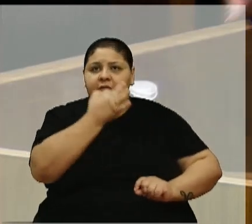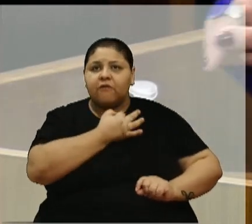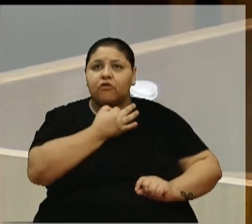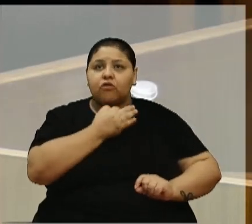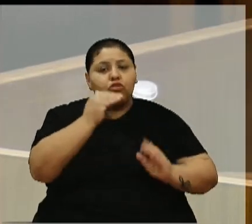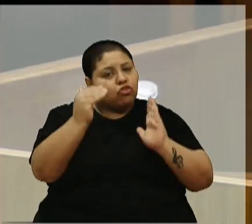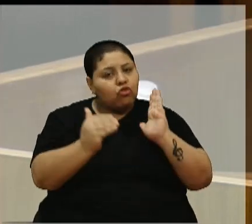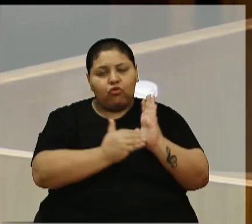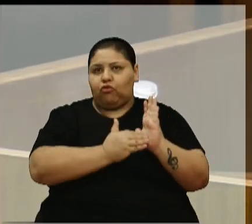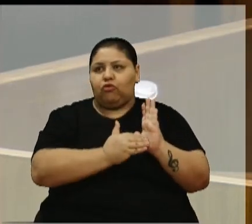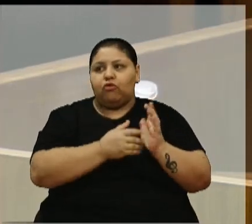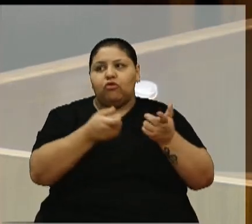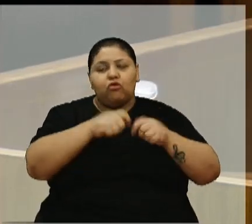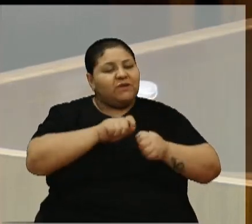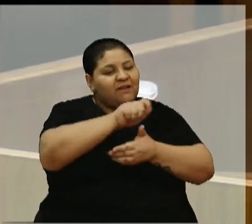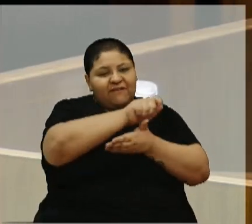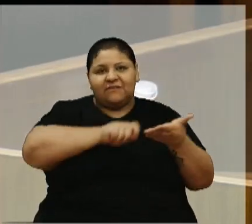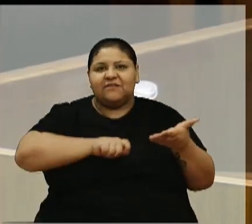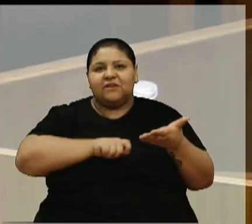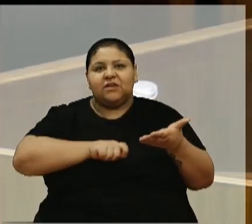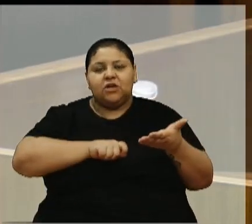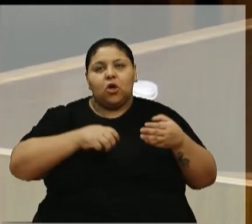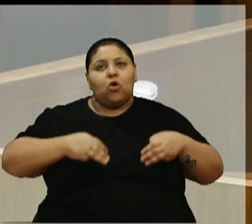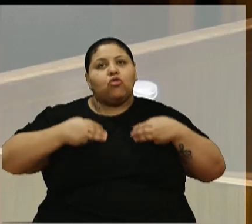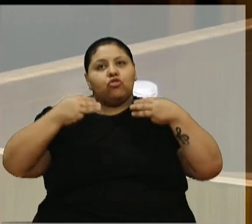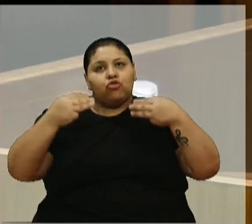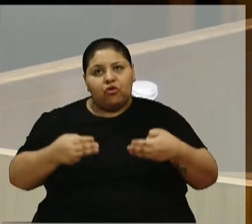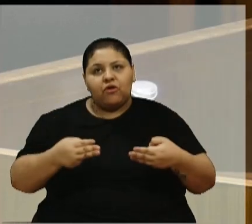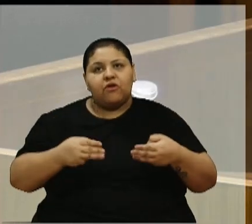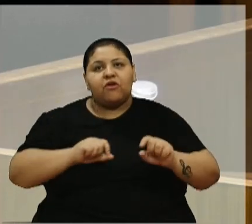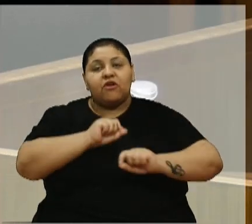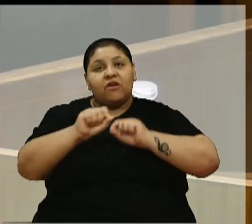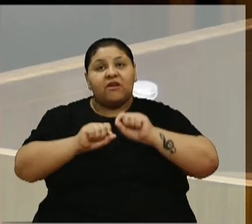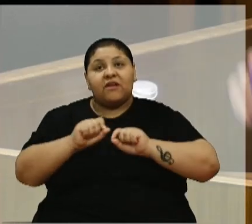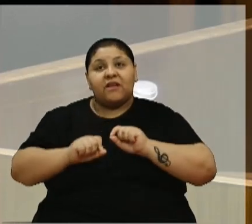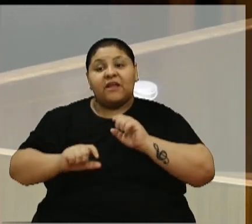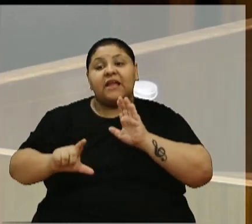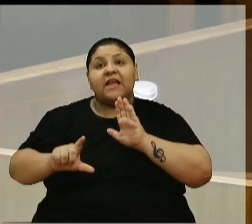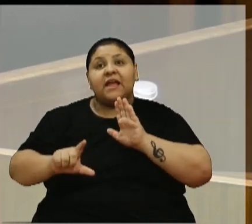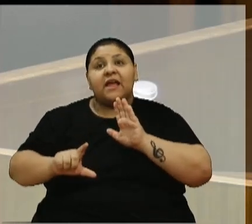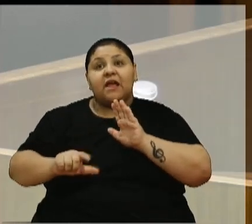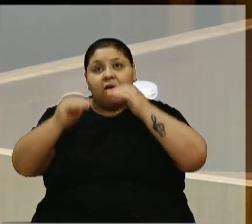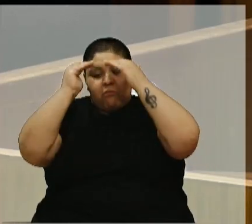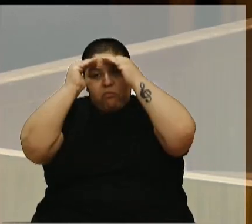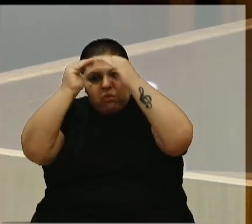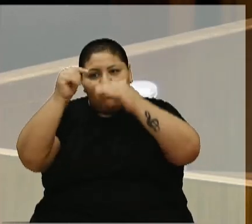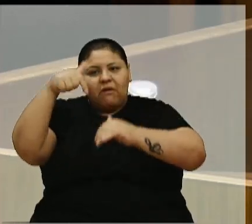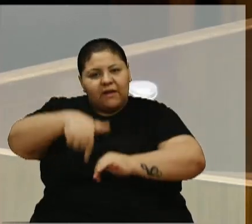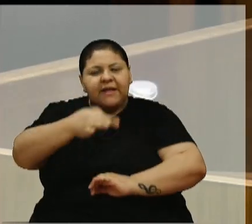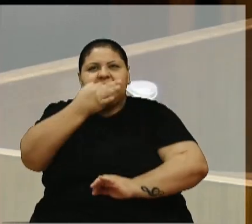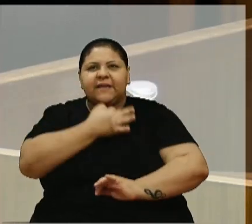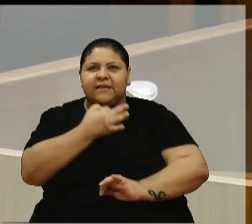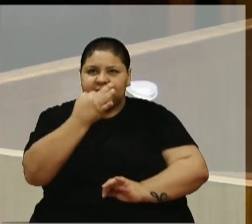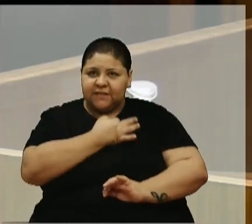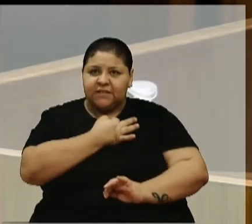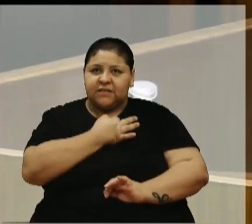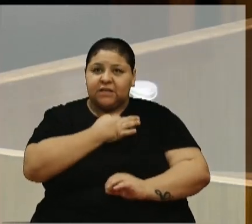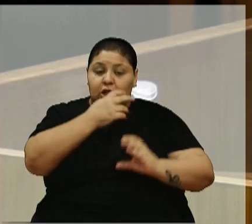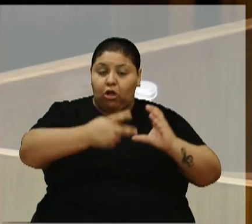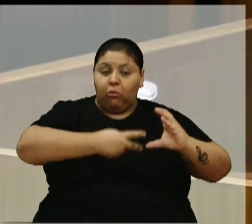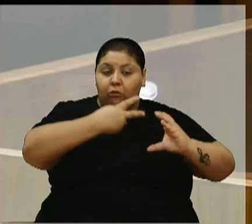mínimo, não deveria ter assinado moção alguma, e quem quer legislar em Caxias e assumir um cargo na Câmara